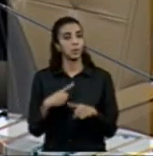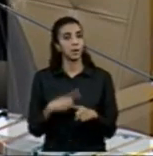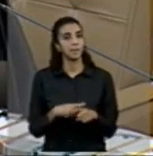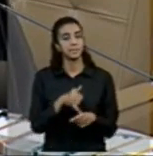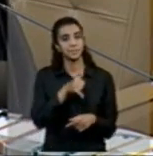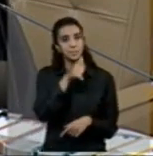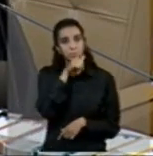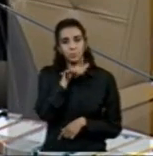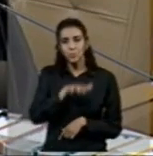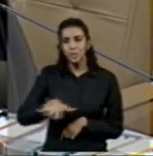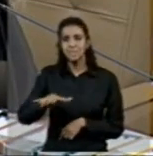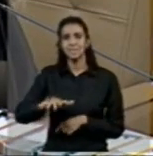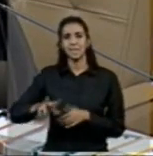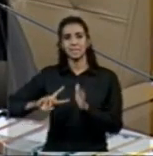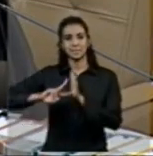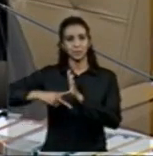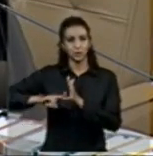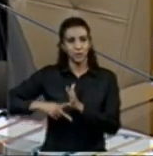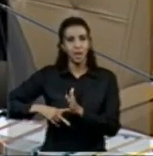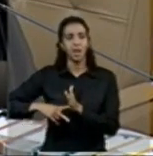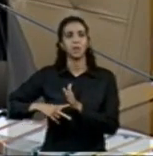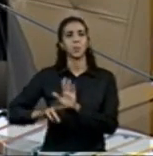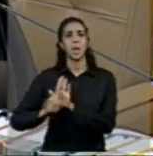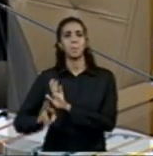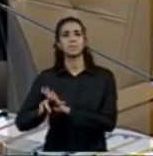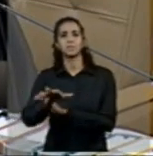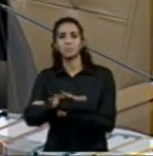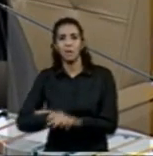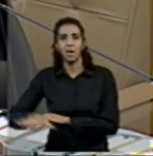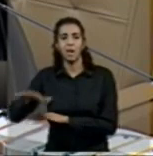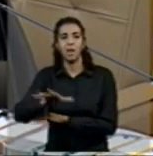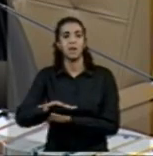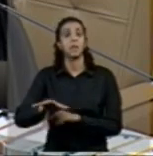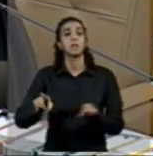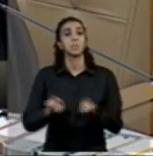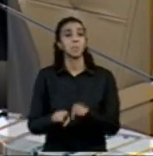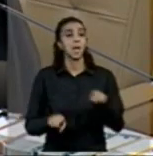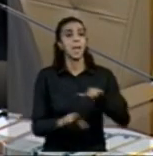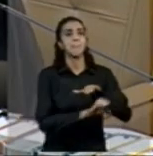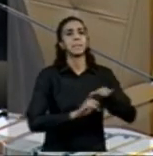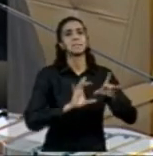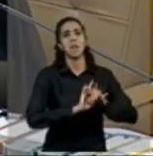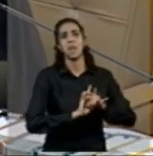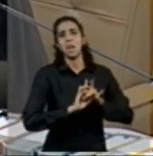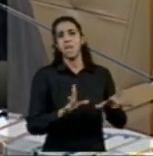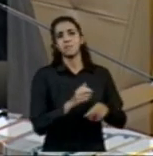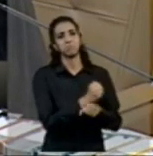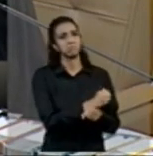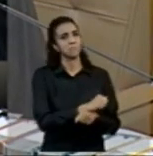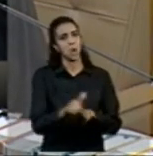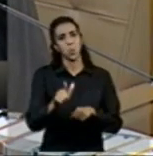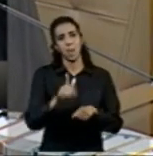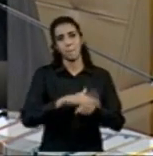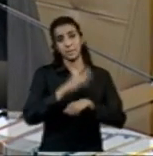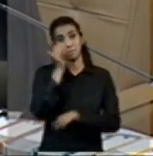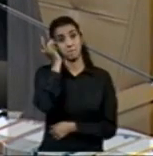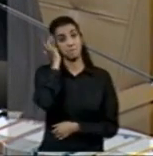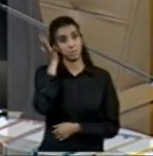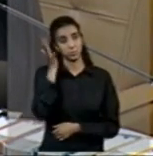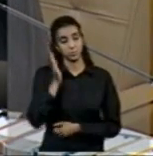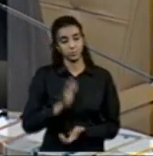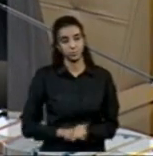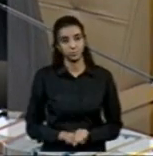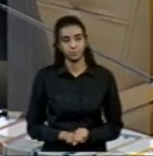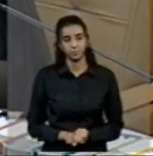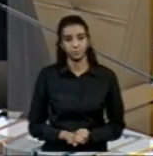da representação sindical e ampliar a liberdade da empresa na alocação do trabalho.